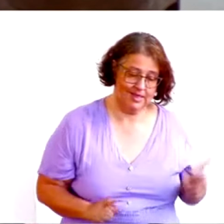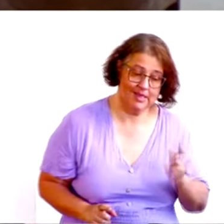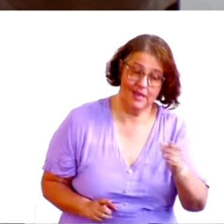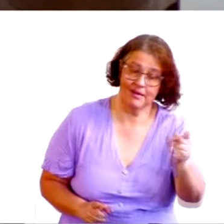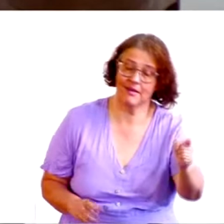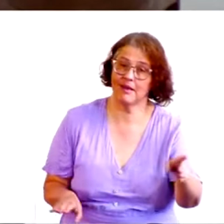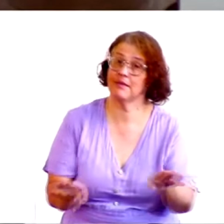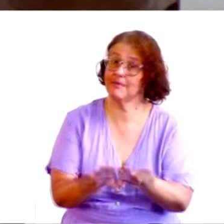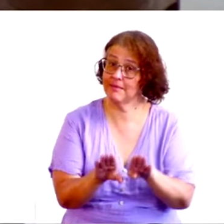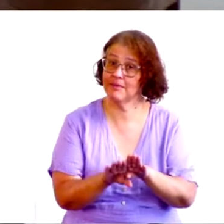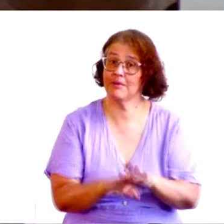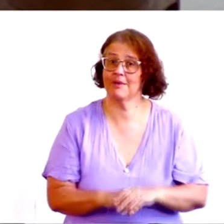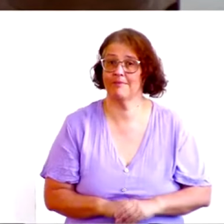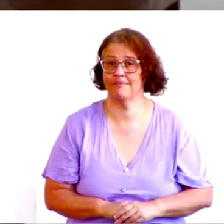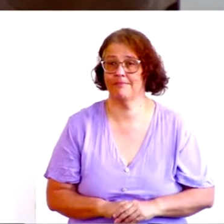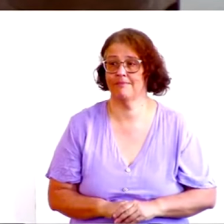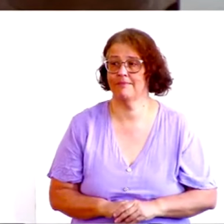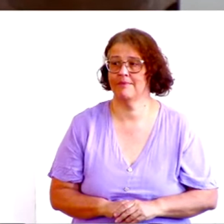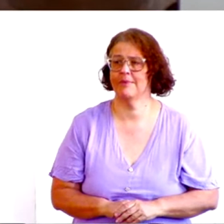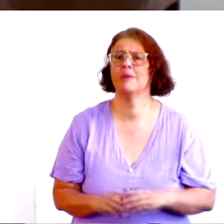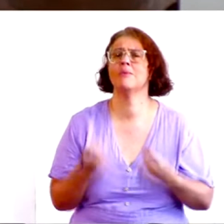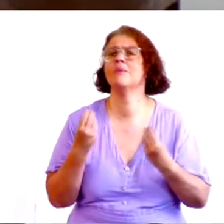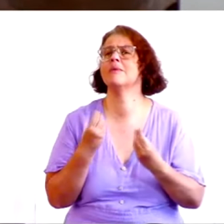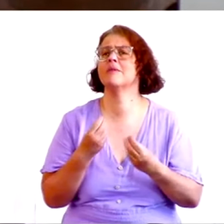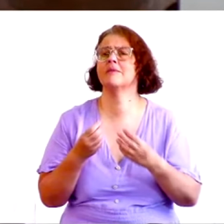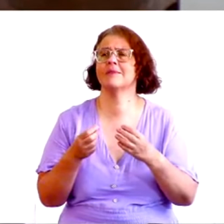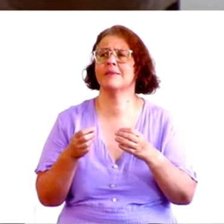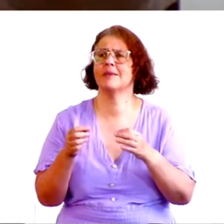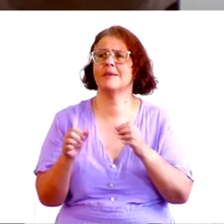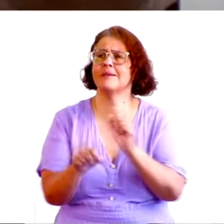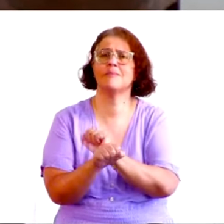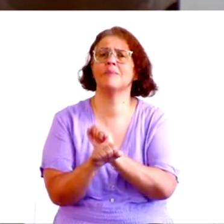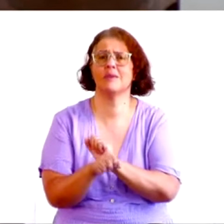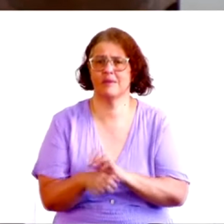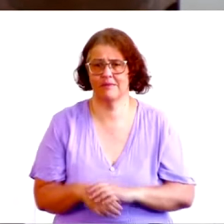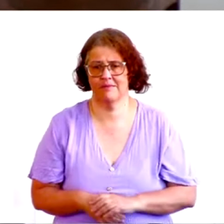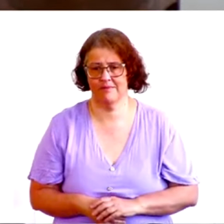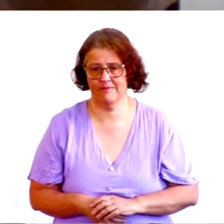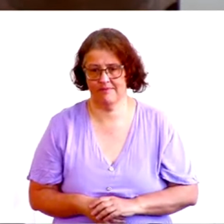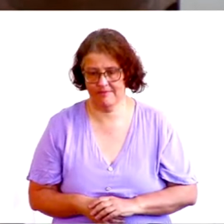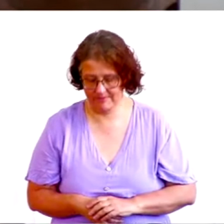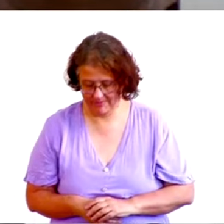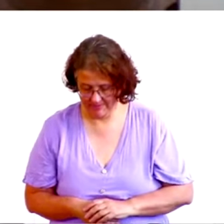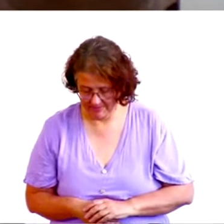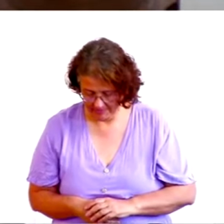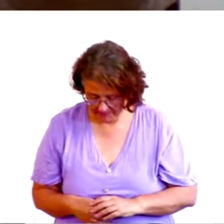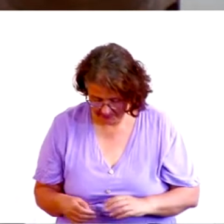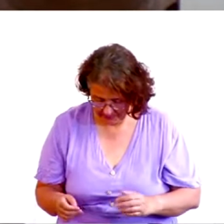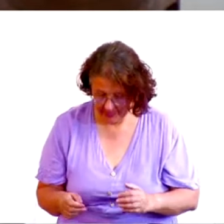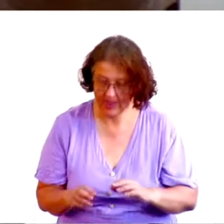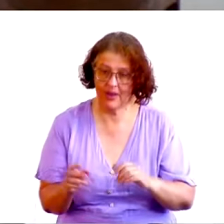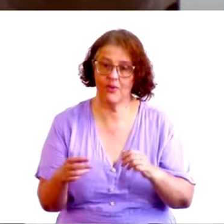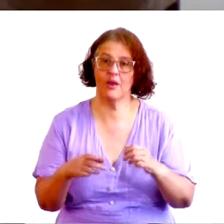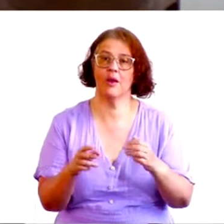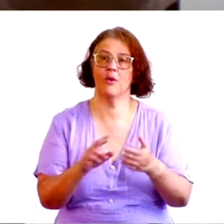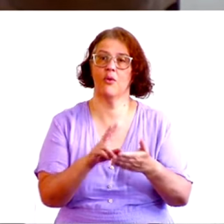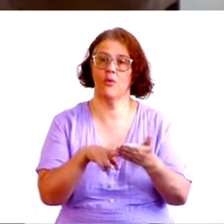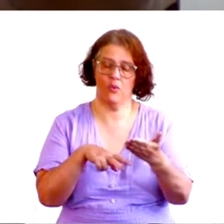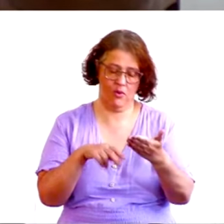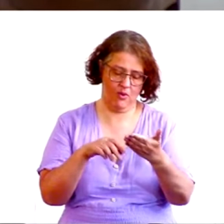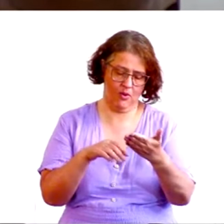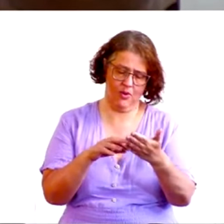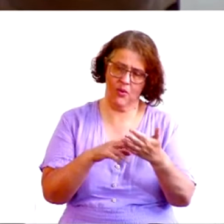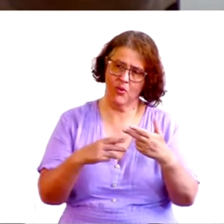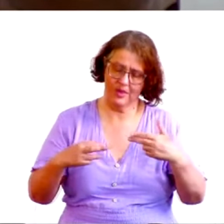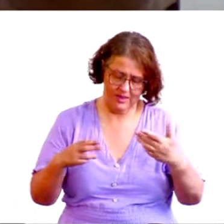com Cristo para que você seja filho de Deus e uma última coisa que o texto nos traz eu acho isso muito interessante para